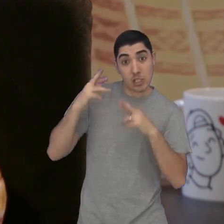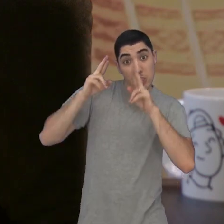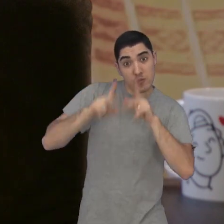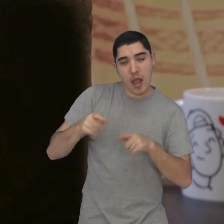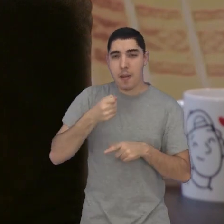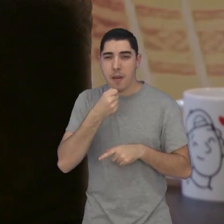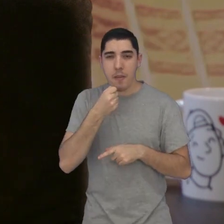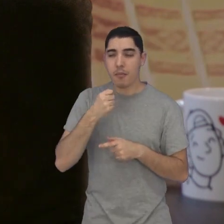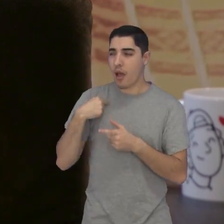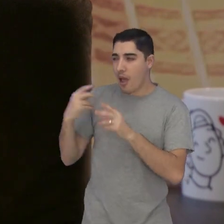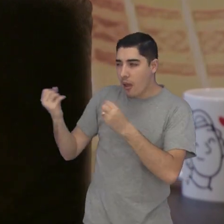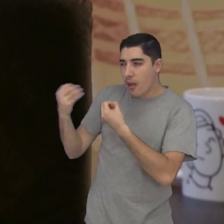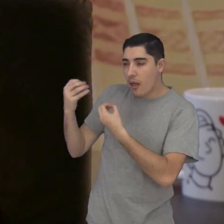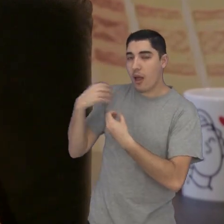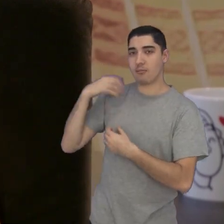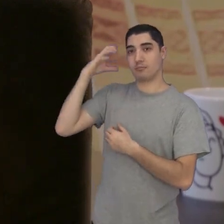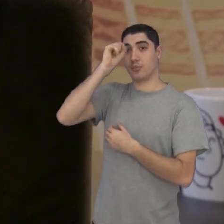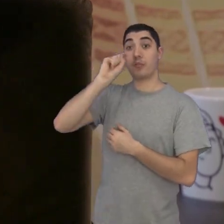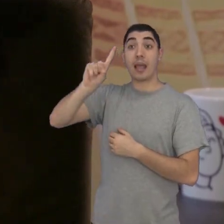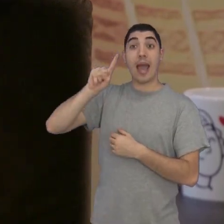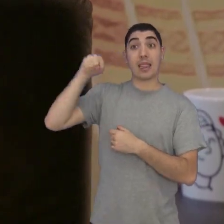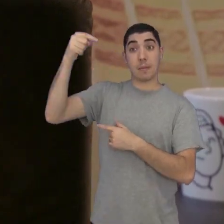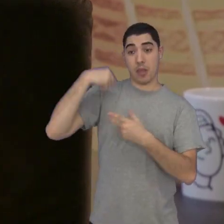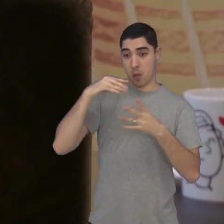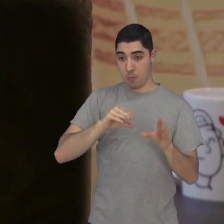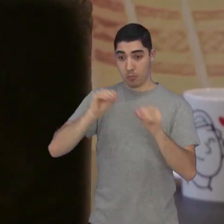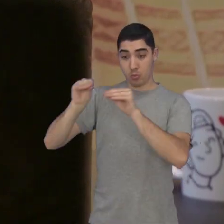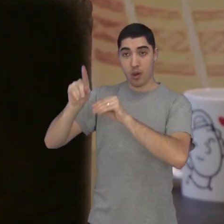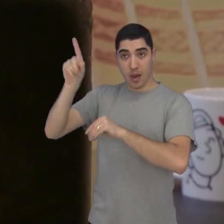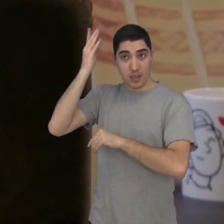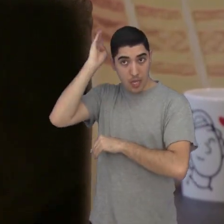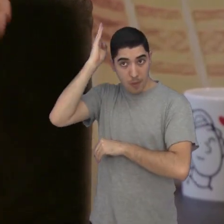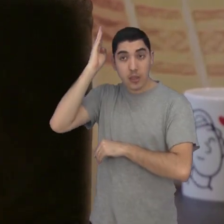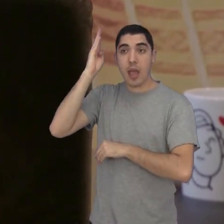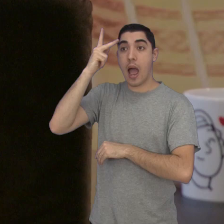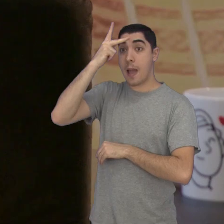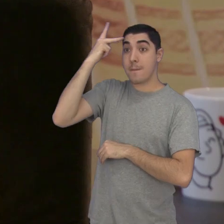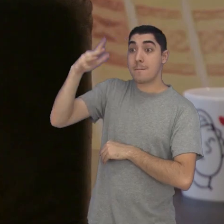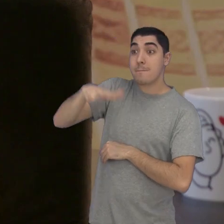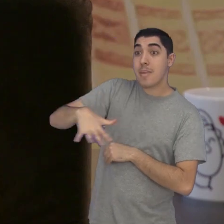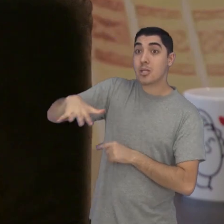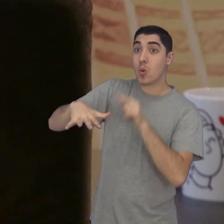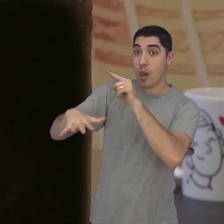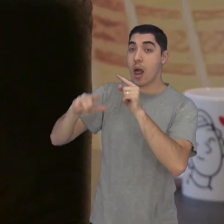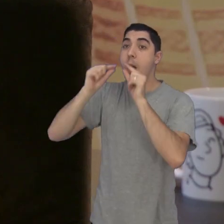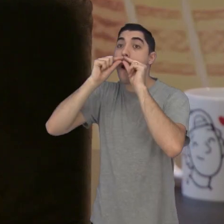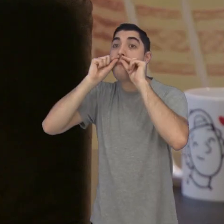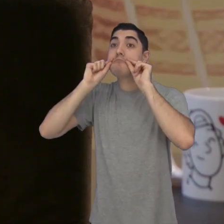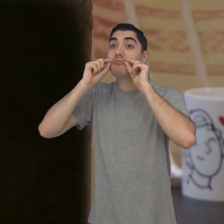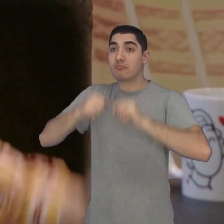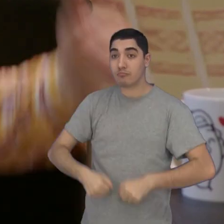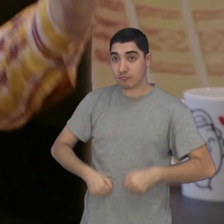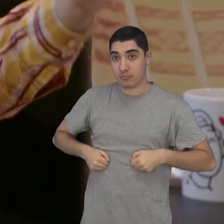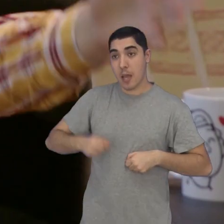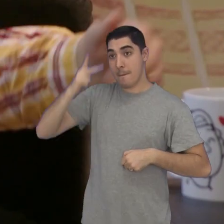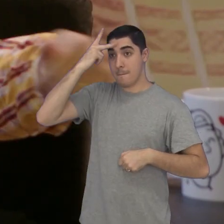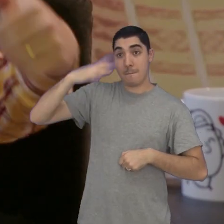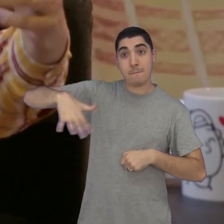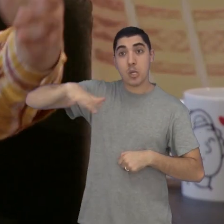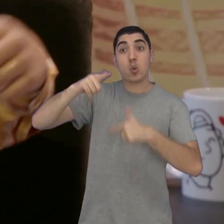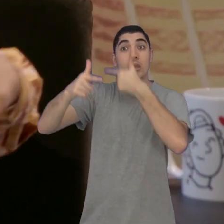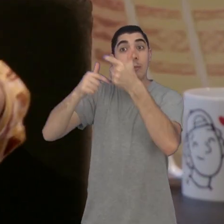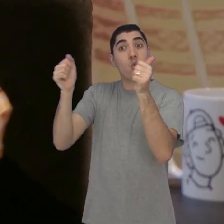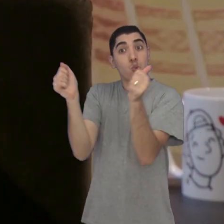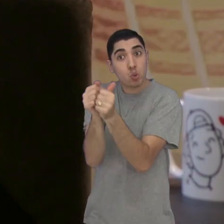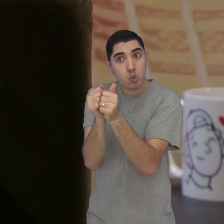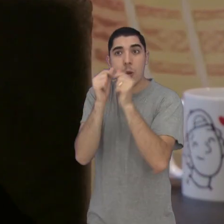né? Depois, quando eu fui para Taubaté, aí foi o pessoal do Mazzaropi, né? A galera que trabalhou com ele,